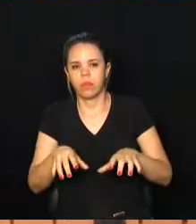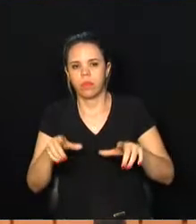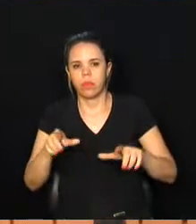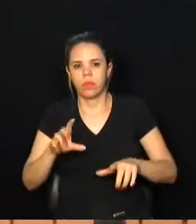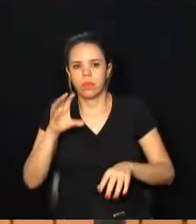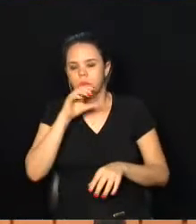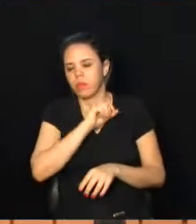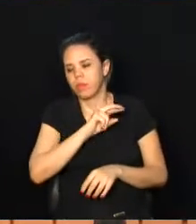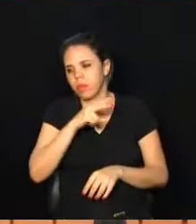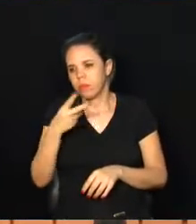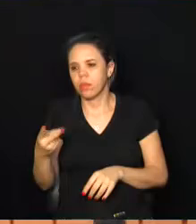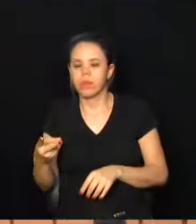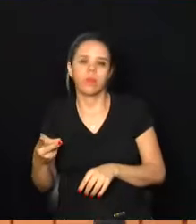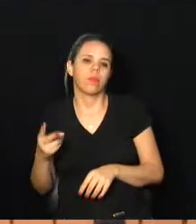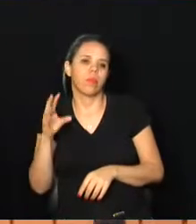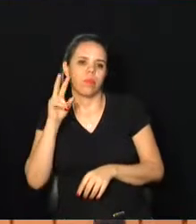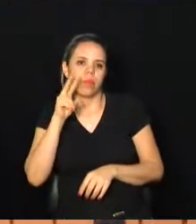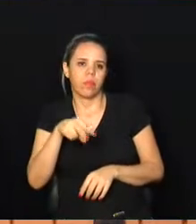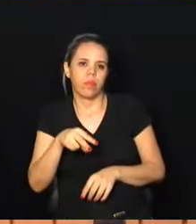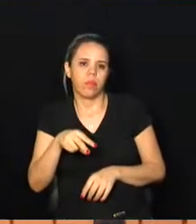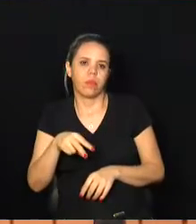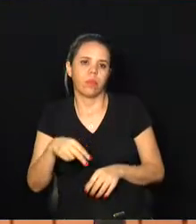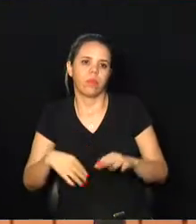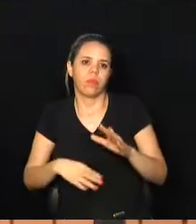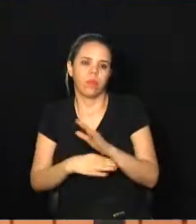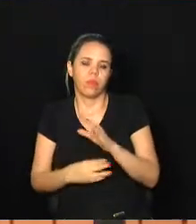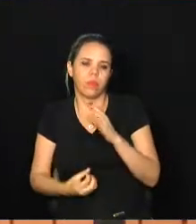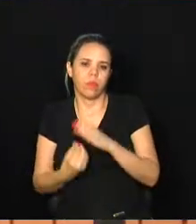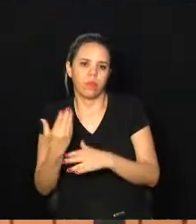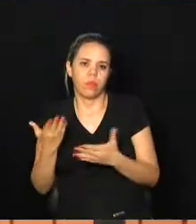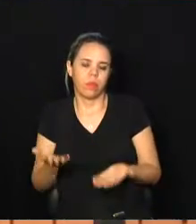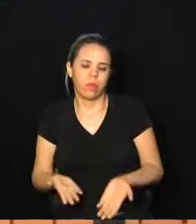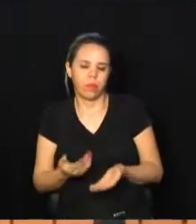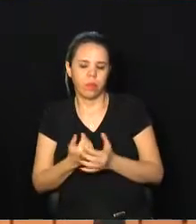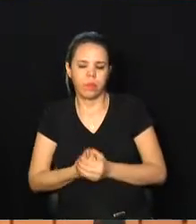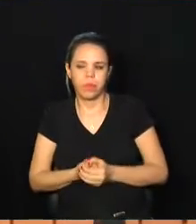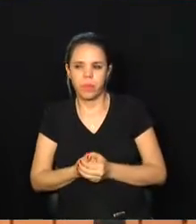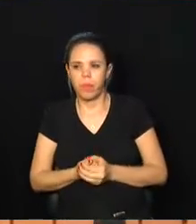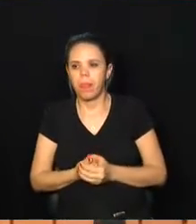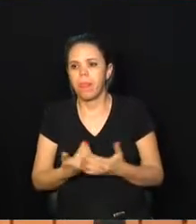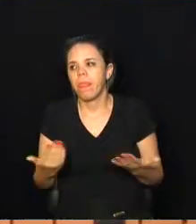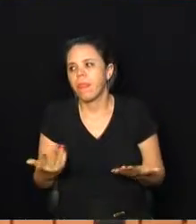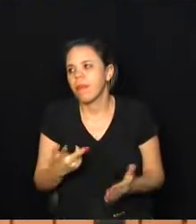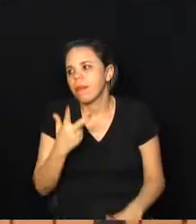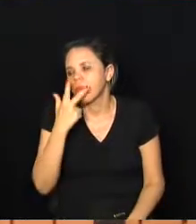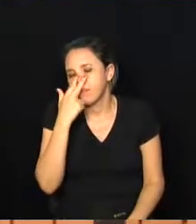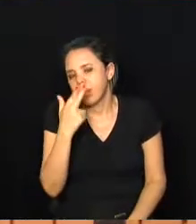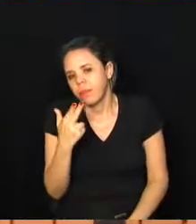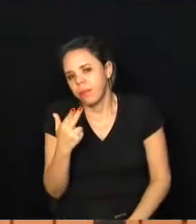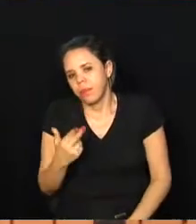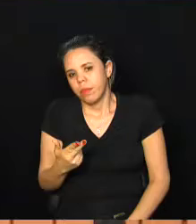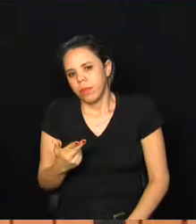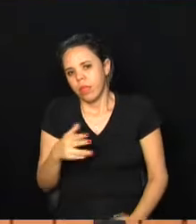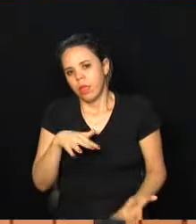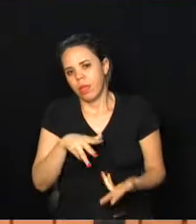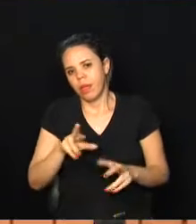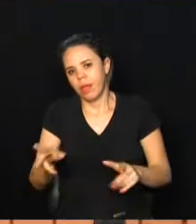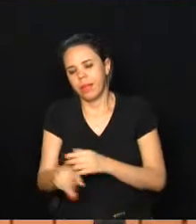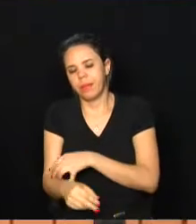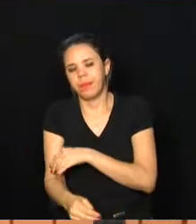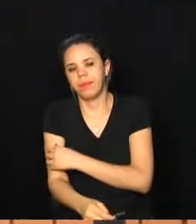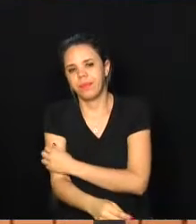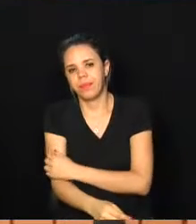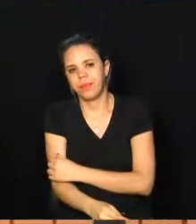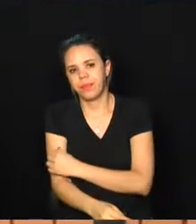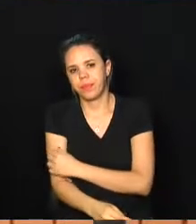para o dia, que já vimos muito na Câmara acontecer isso, né? E hoje parece que a gente está num mundo diferente.